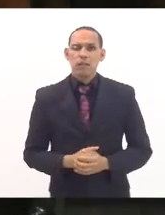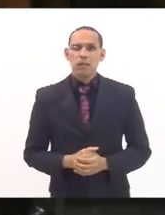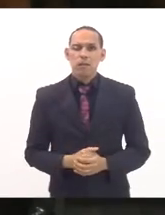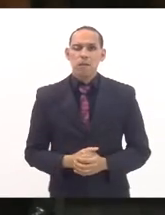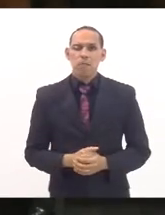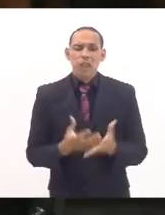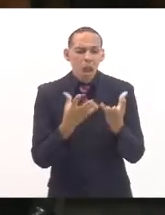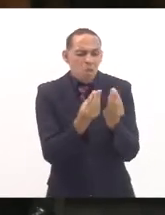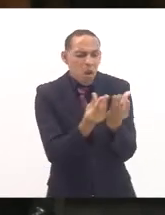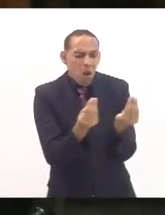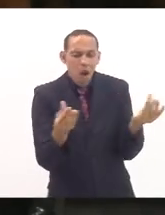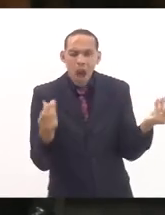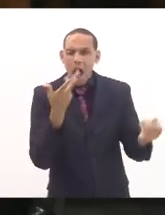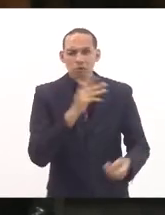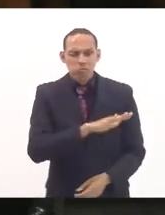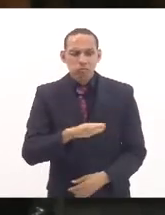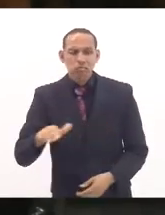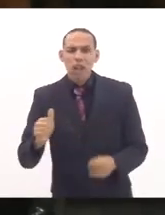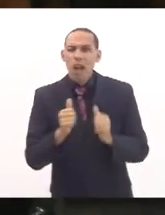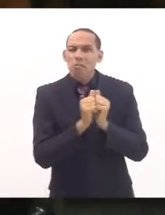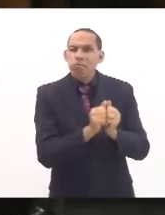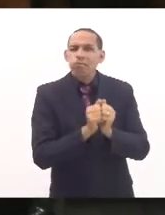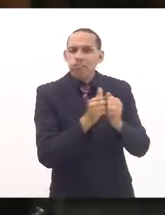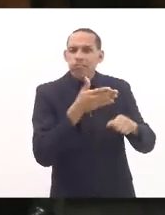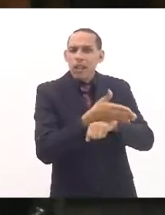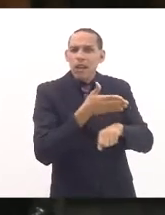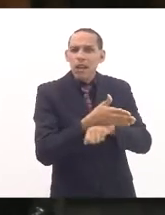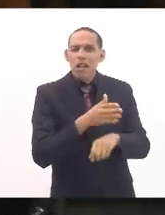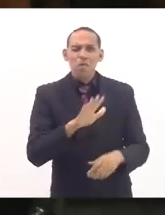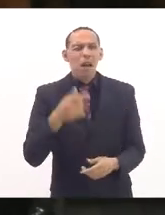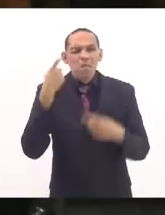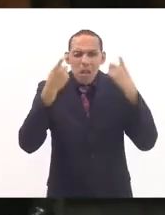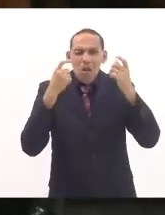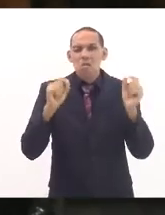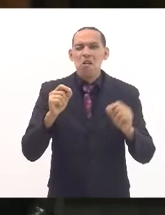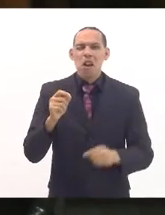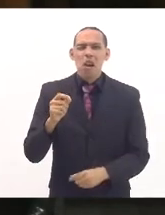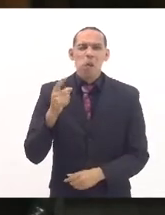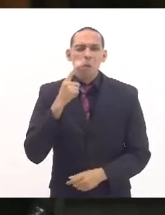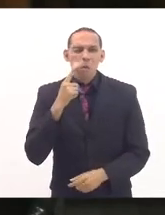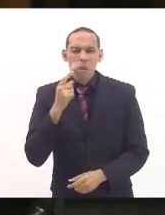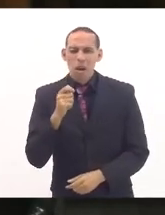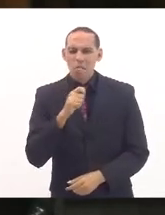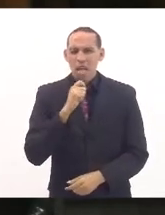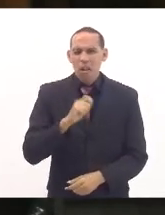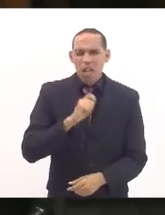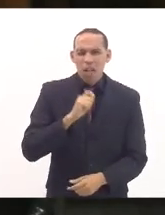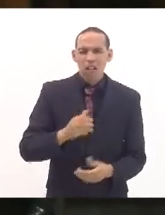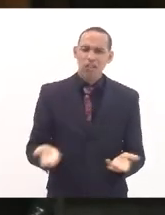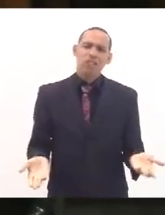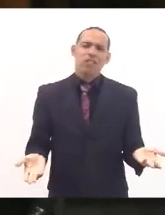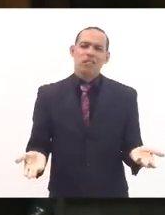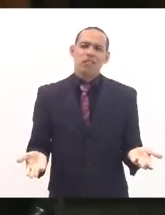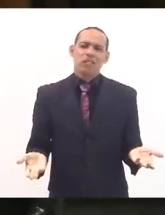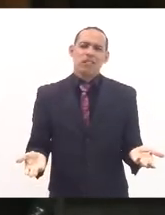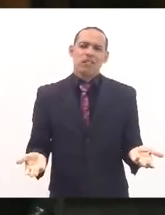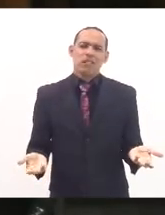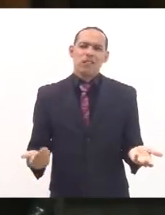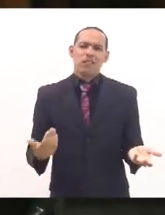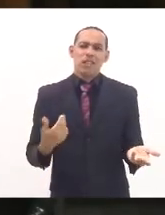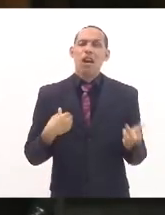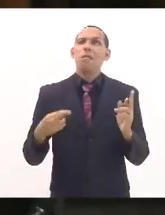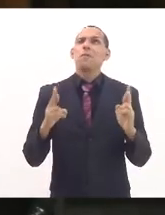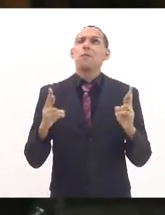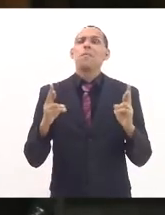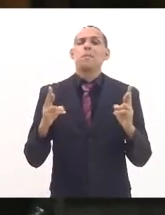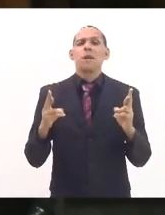Tinha várias crianças participando, mas tão preocupada com bala, pirulito. Gente, eu torcia que chegasse o horário